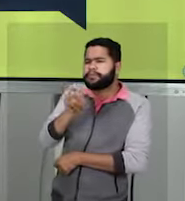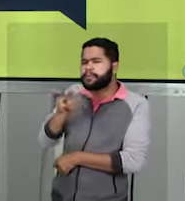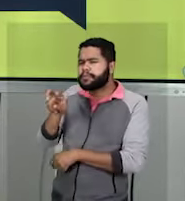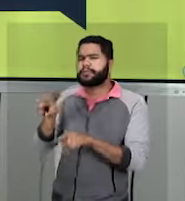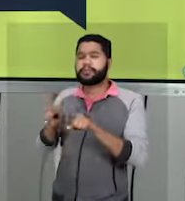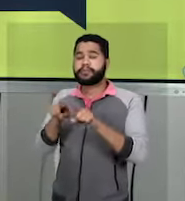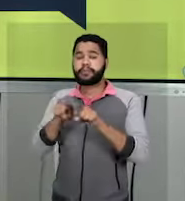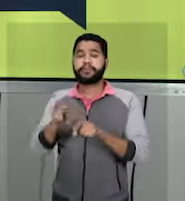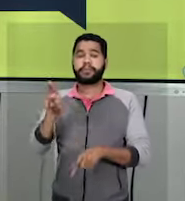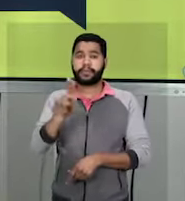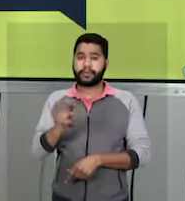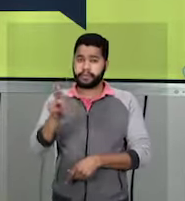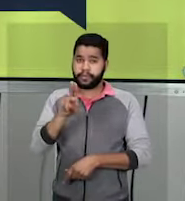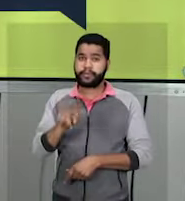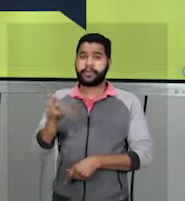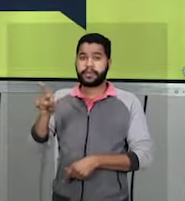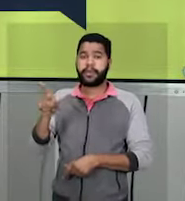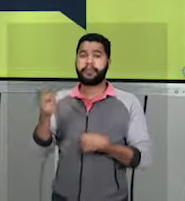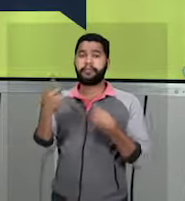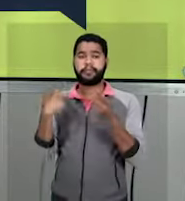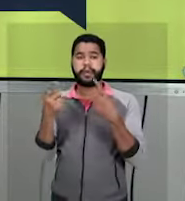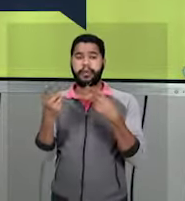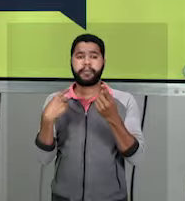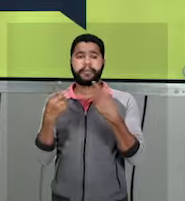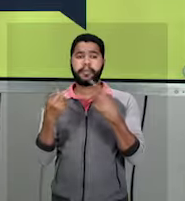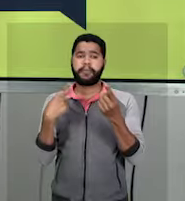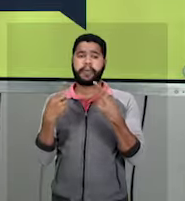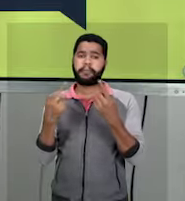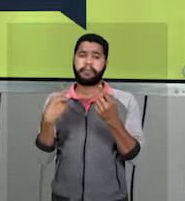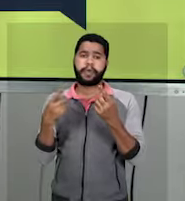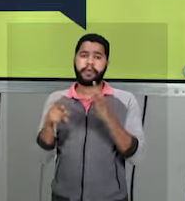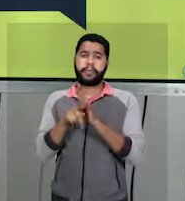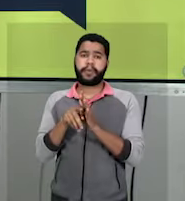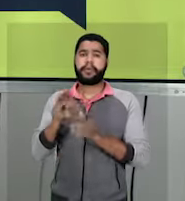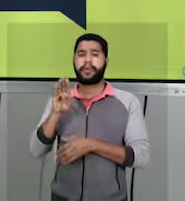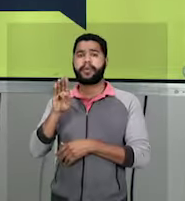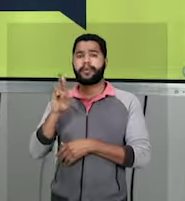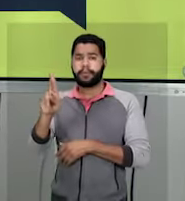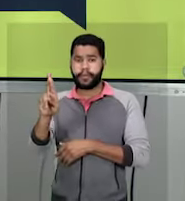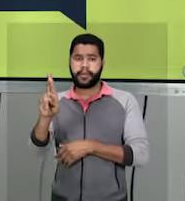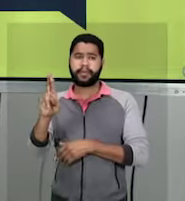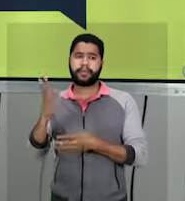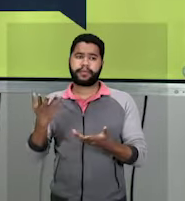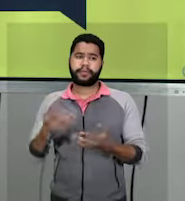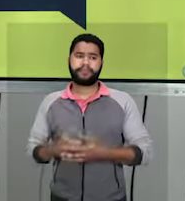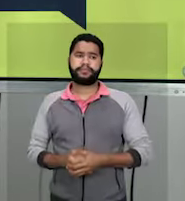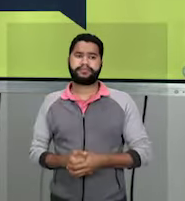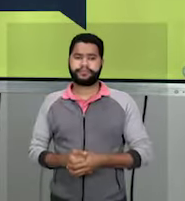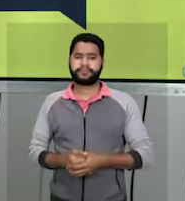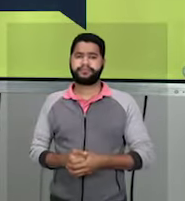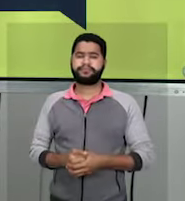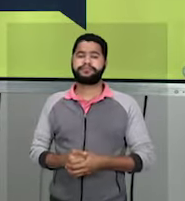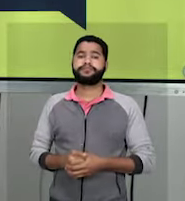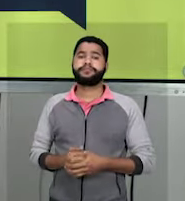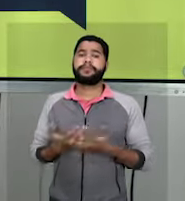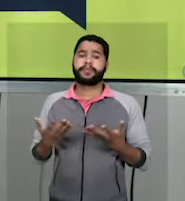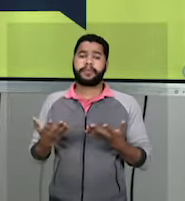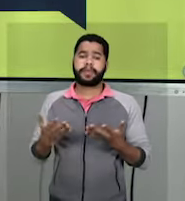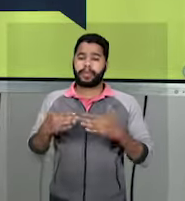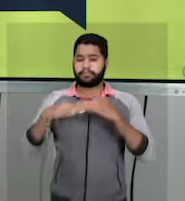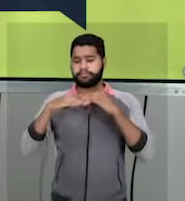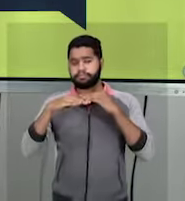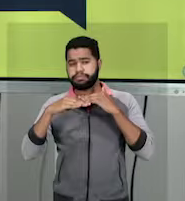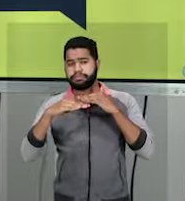o transporte rodoviário acontece nas rodovias que a gente chama no nosso dia a dia de estradas